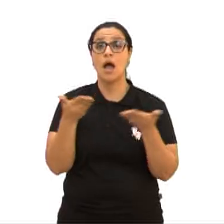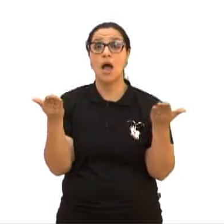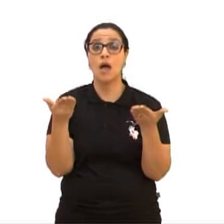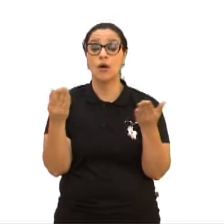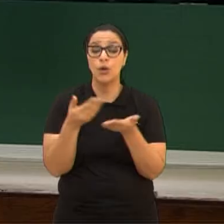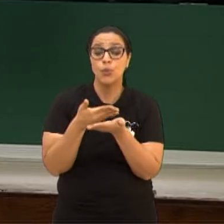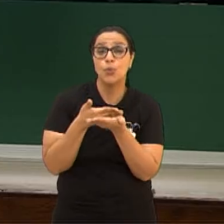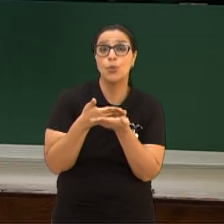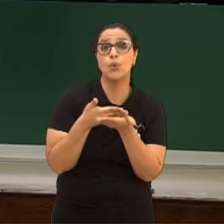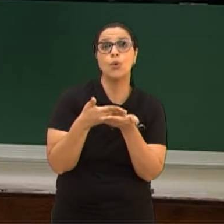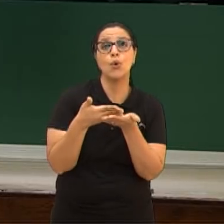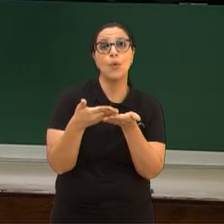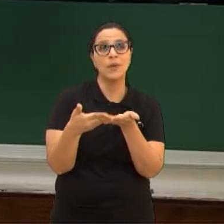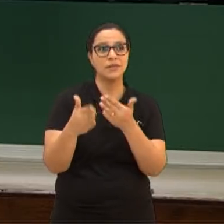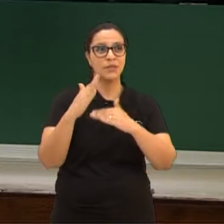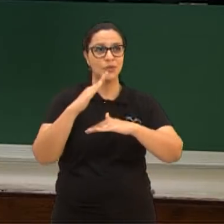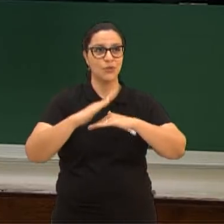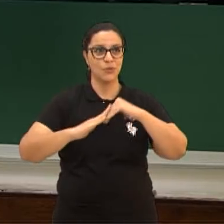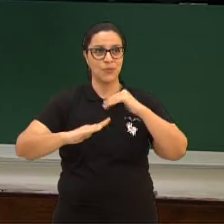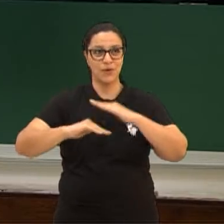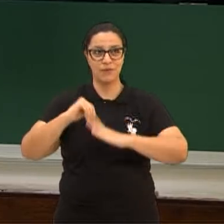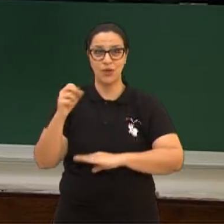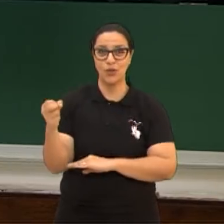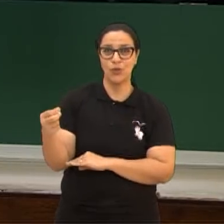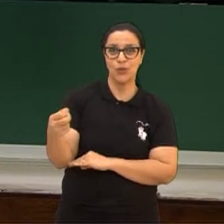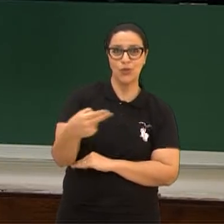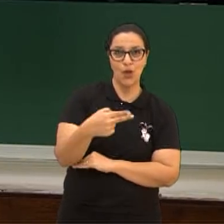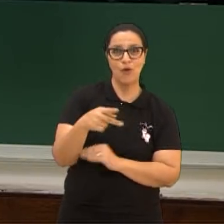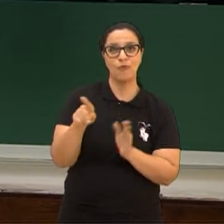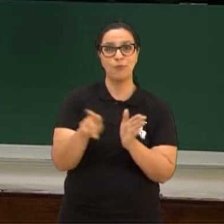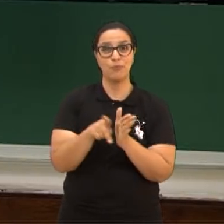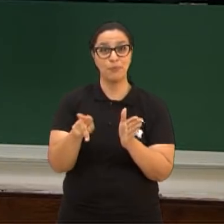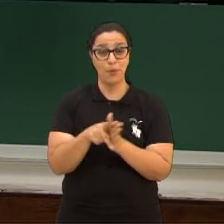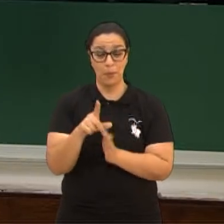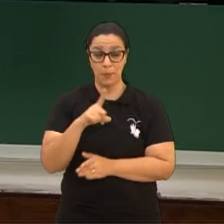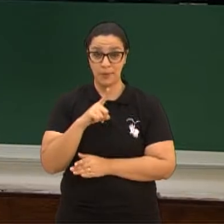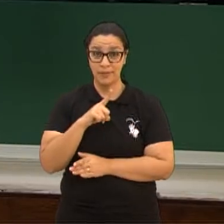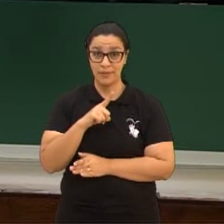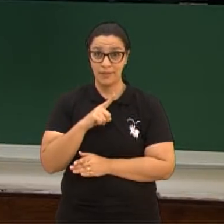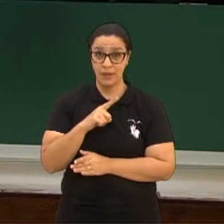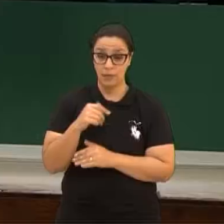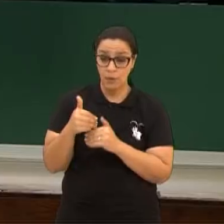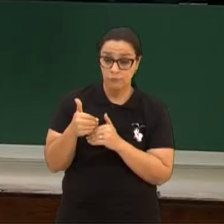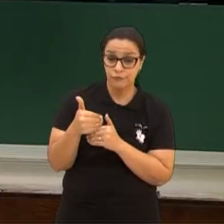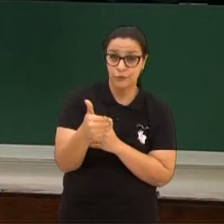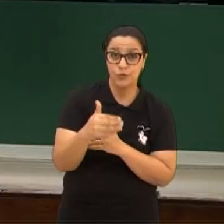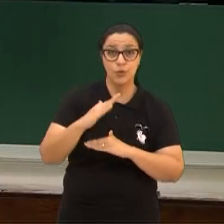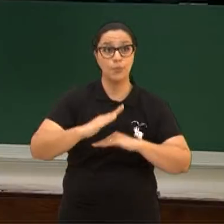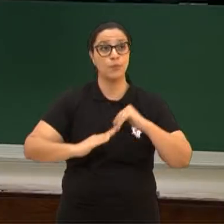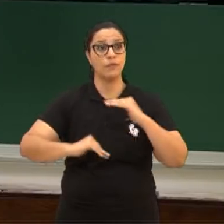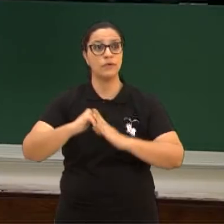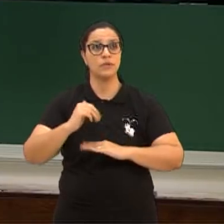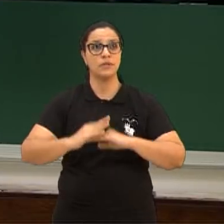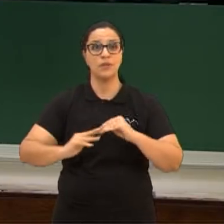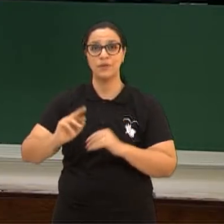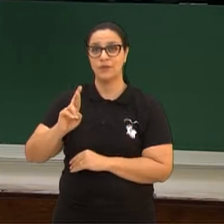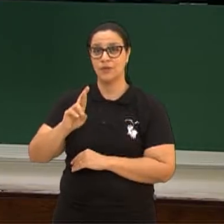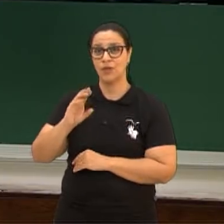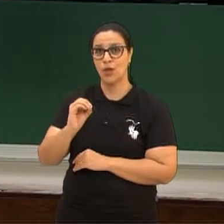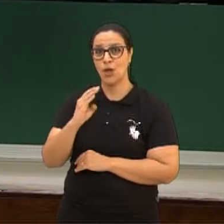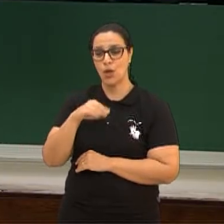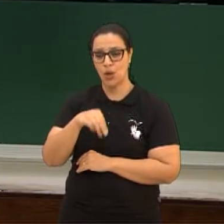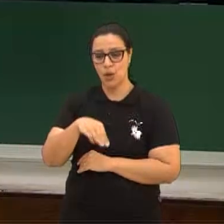estou iniciando my novelist career, a minha carreira de